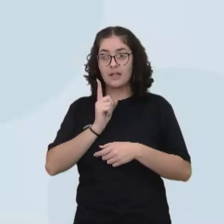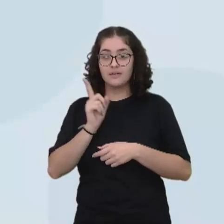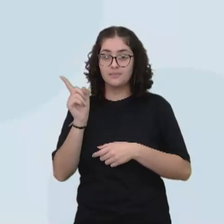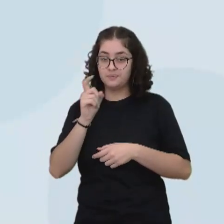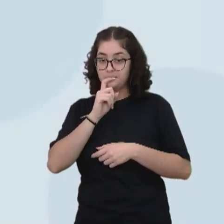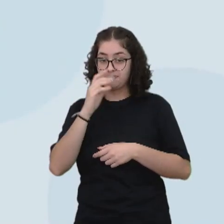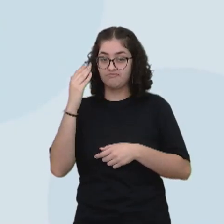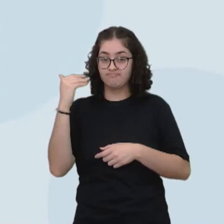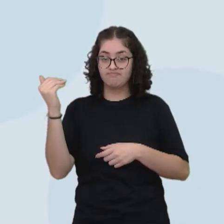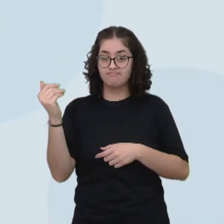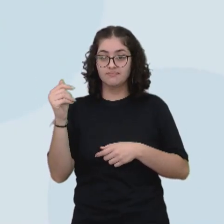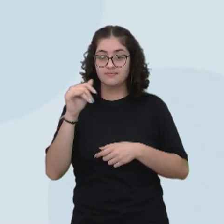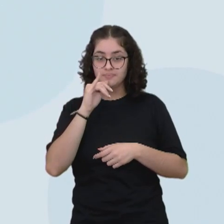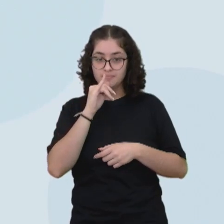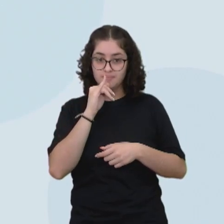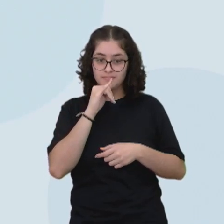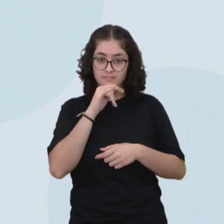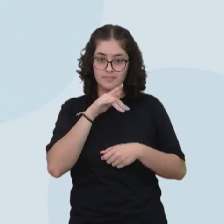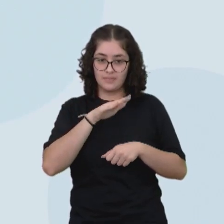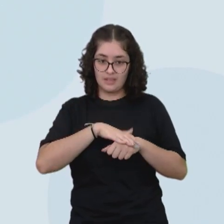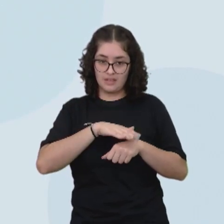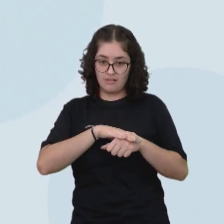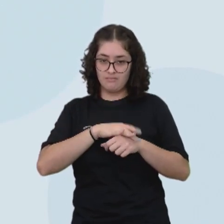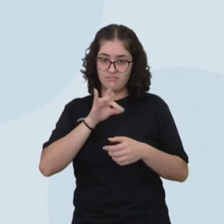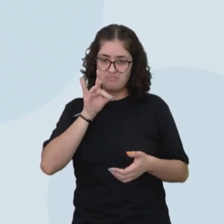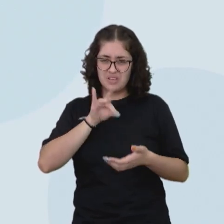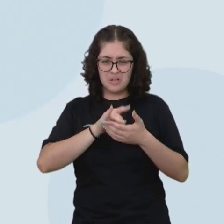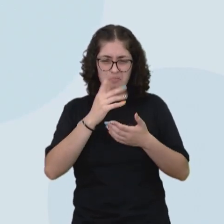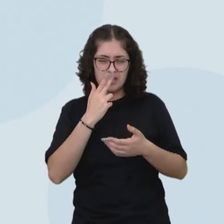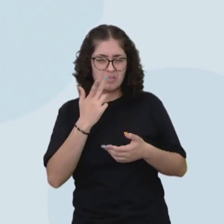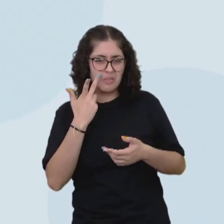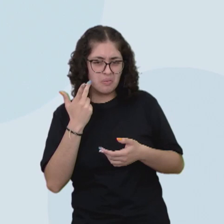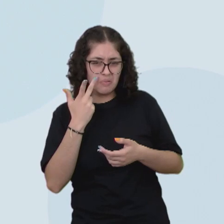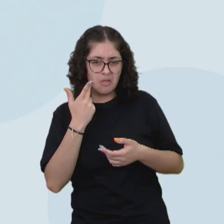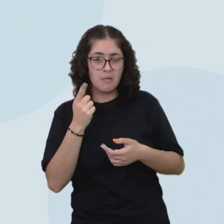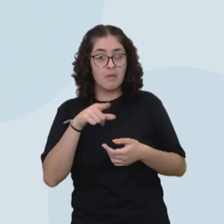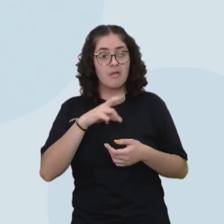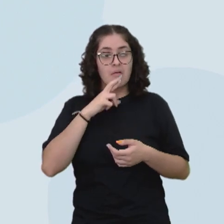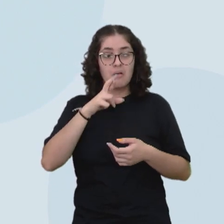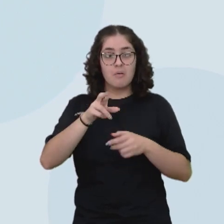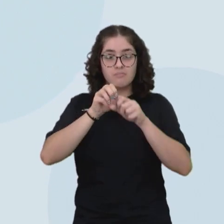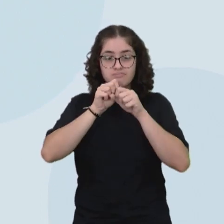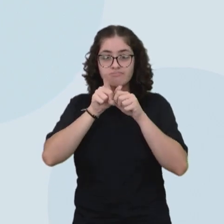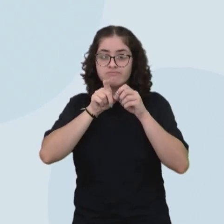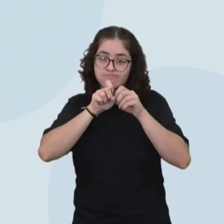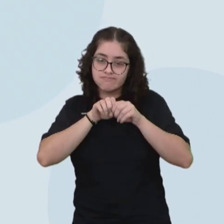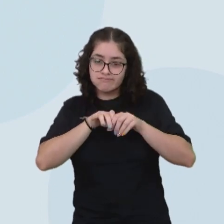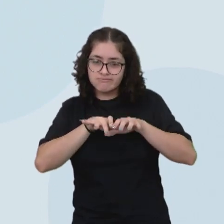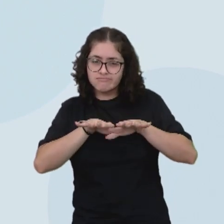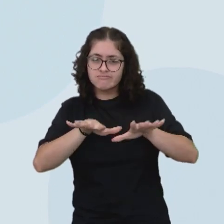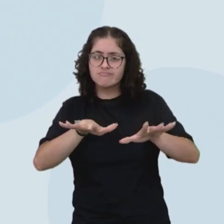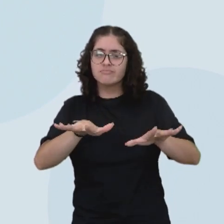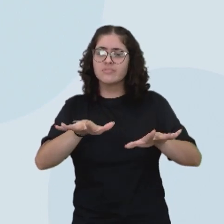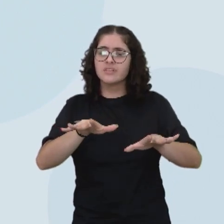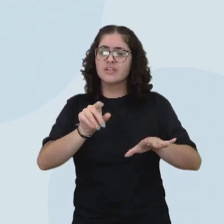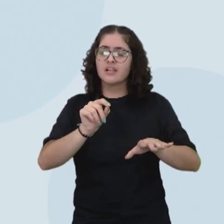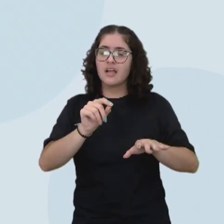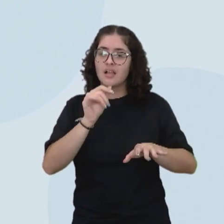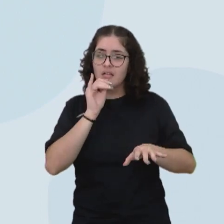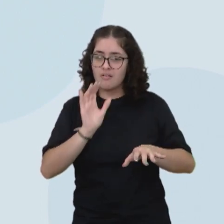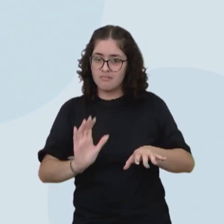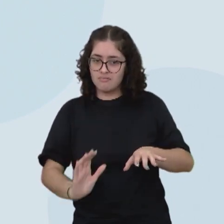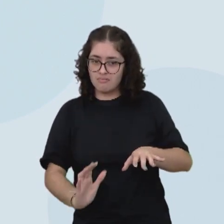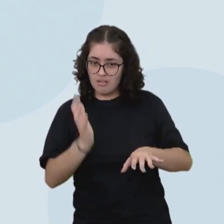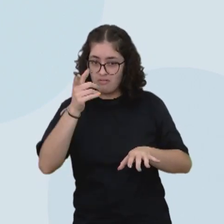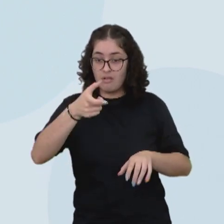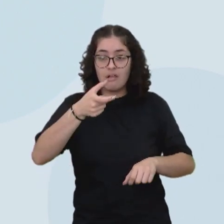fala que a ação de tornar comum a muitos pode ser resultado tanto de uma transmissão. Transmissão é o que está acontecendo aqui. Você